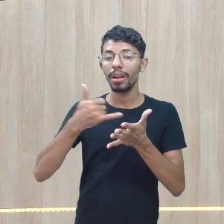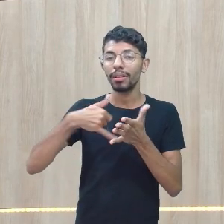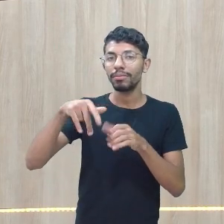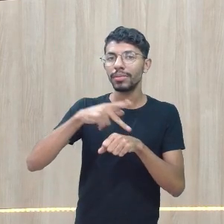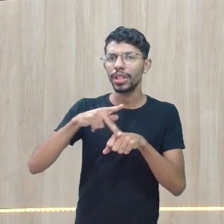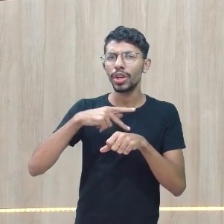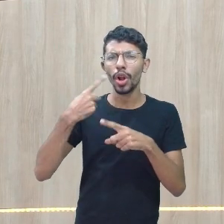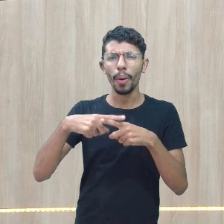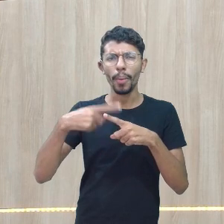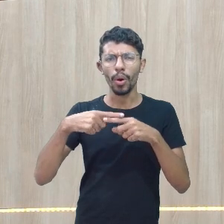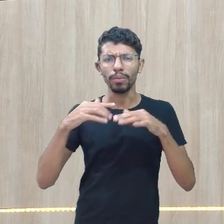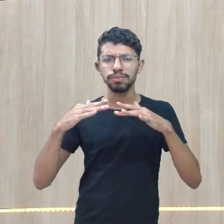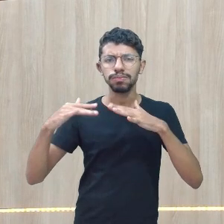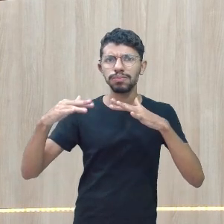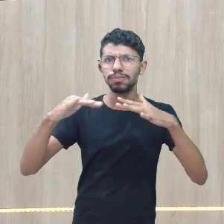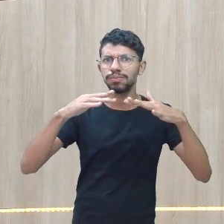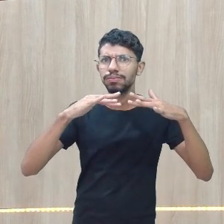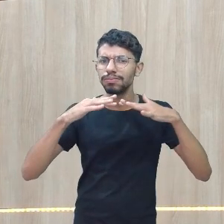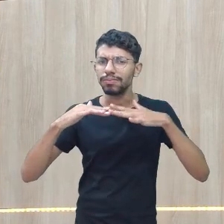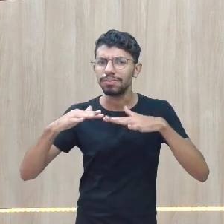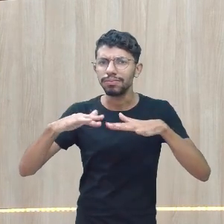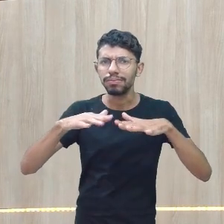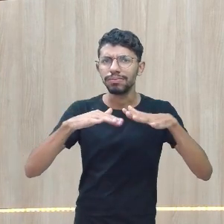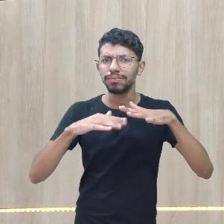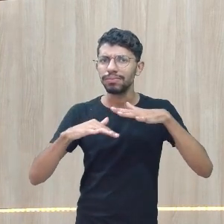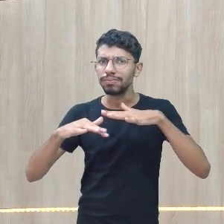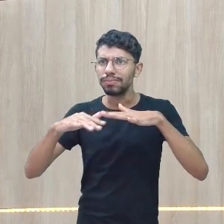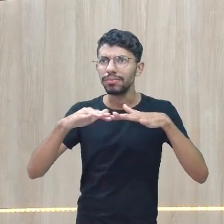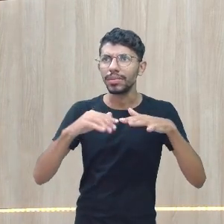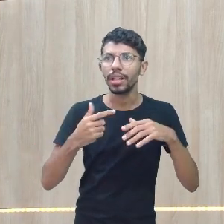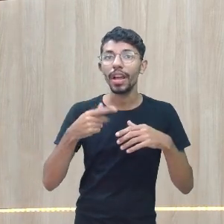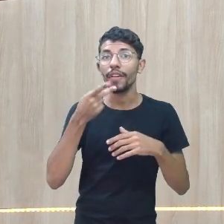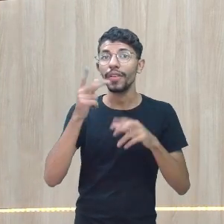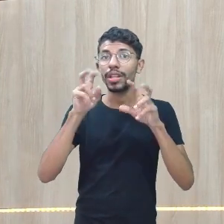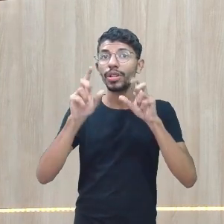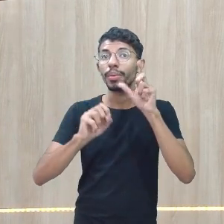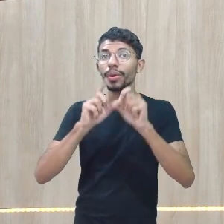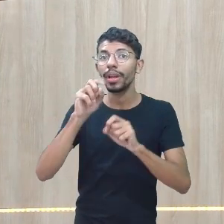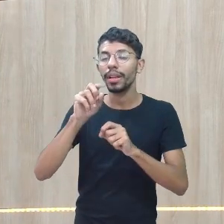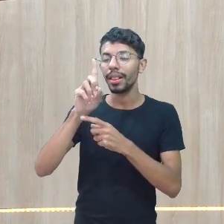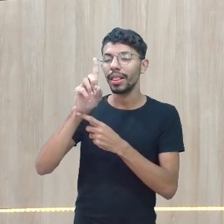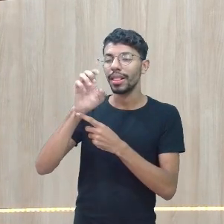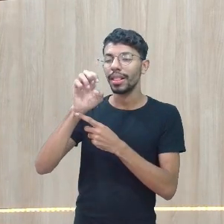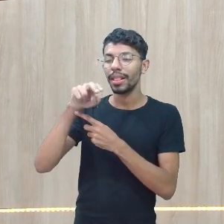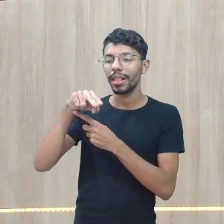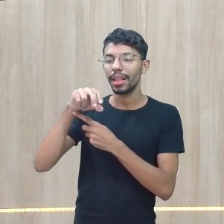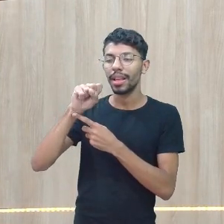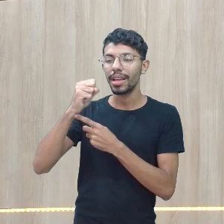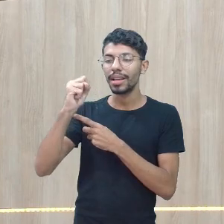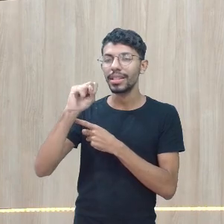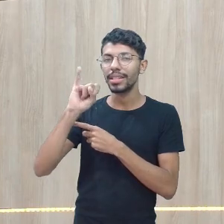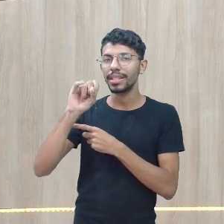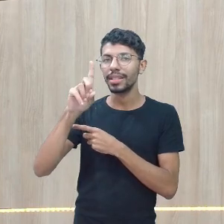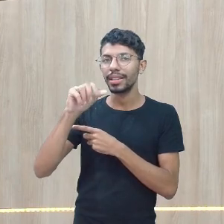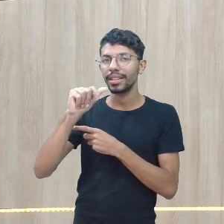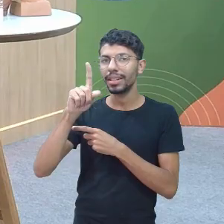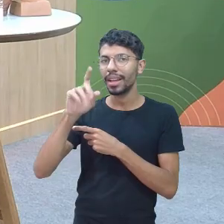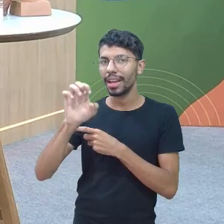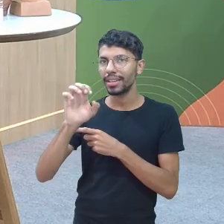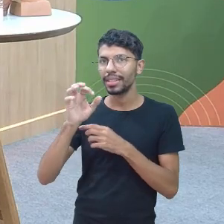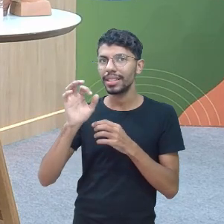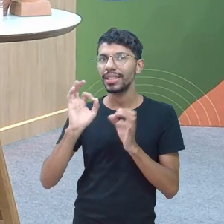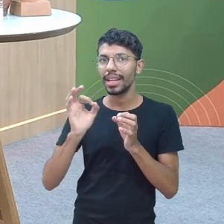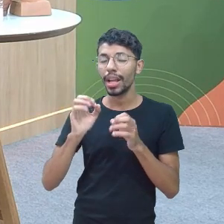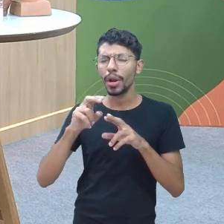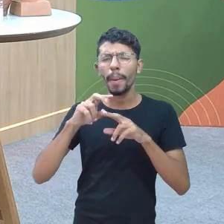flutua? Eu falei de densidade. Sabe por que ele flutua? Porque em relação à água. Não é